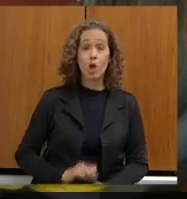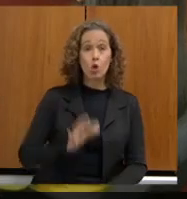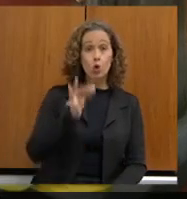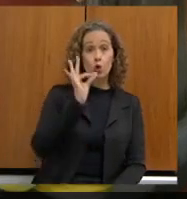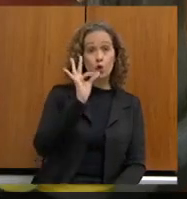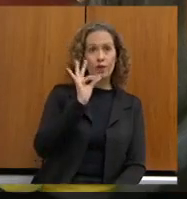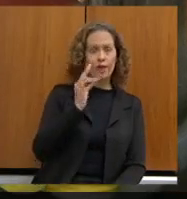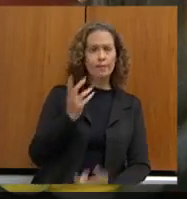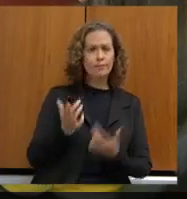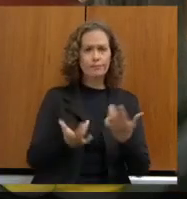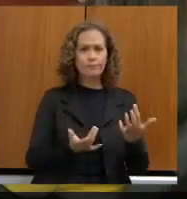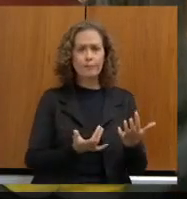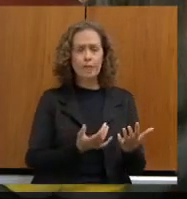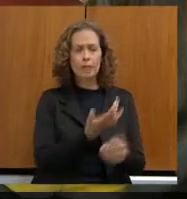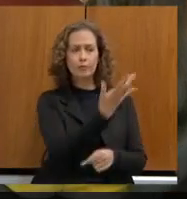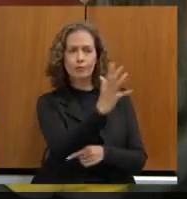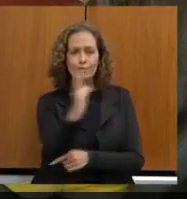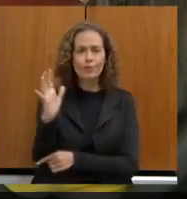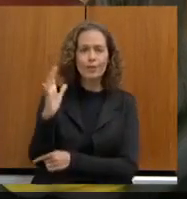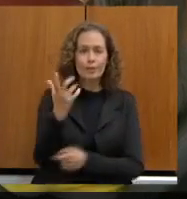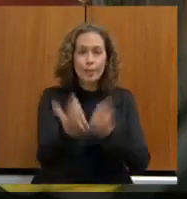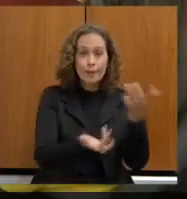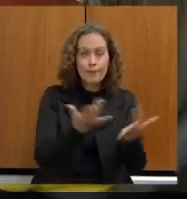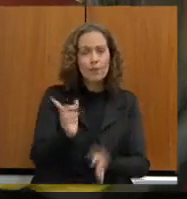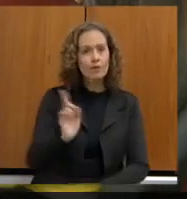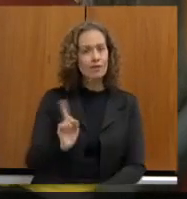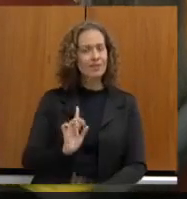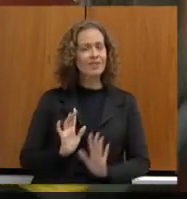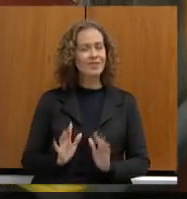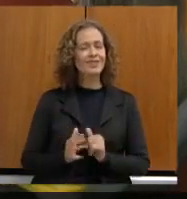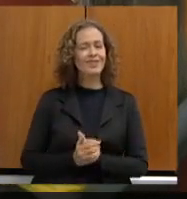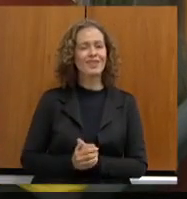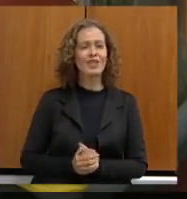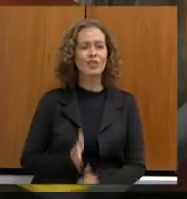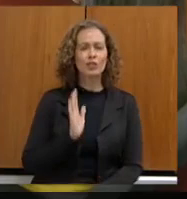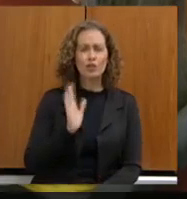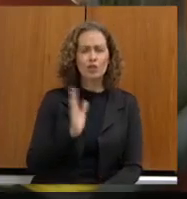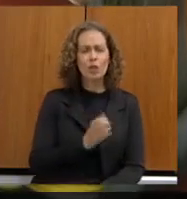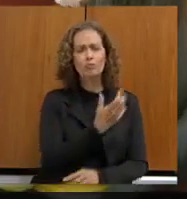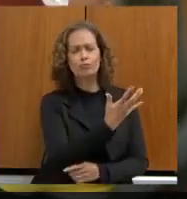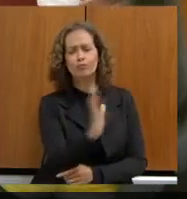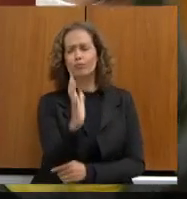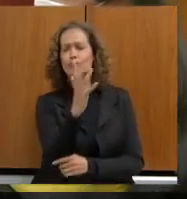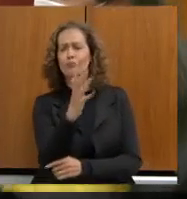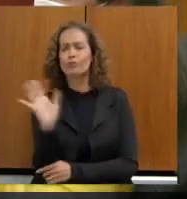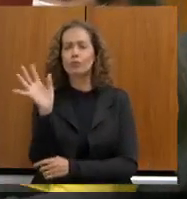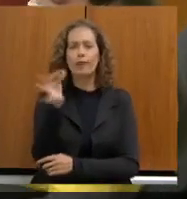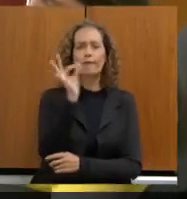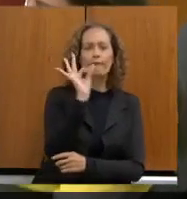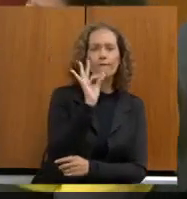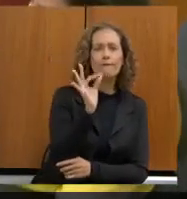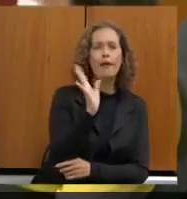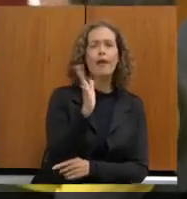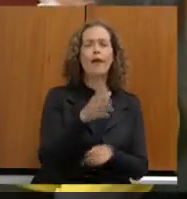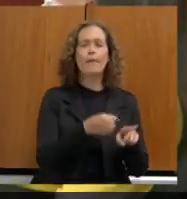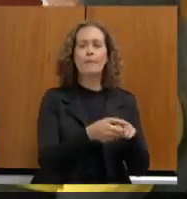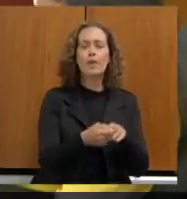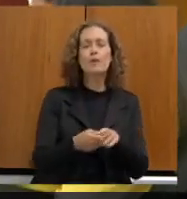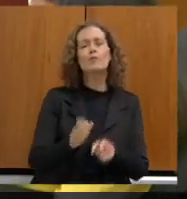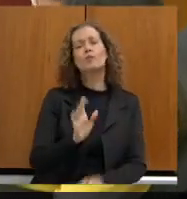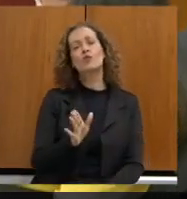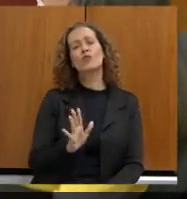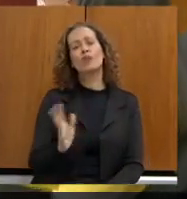e realmente a gente sai de tantas e tantas lavouras de café de milho que foram salvas graças